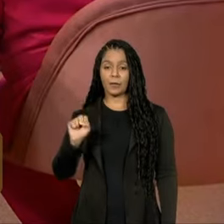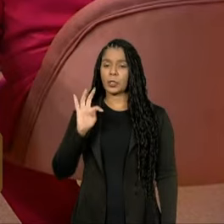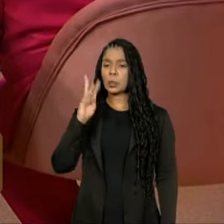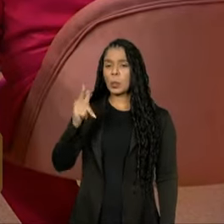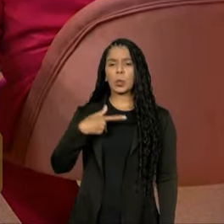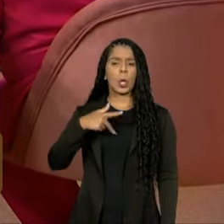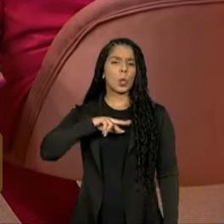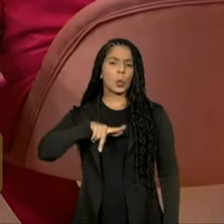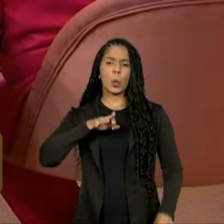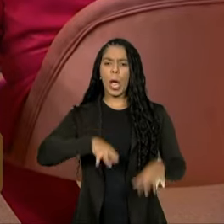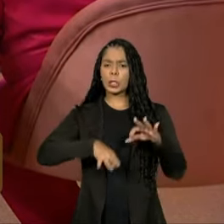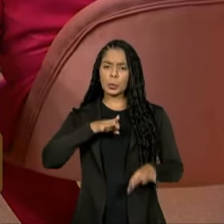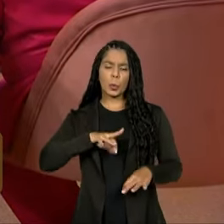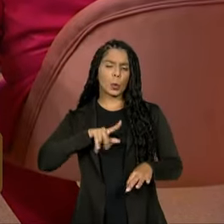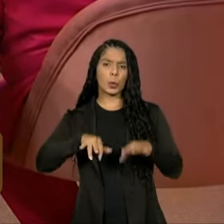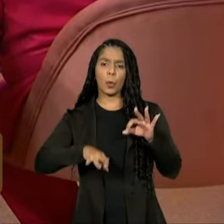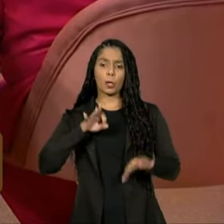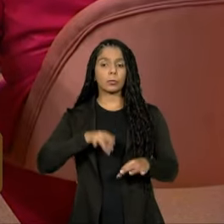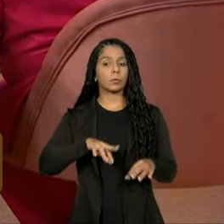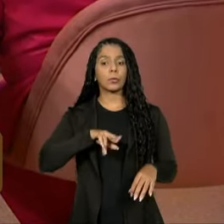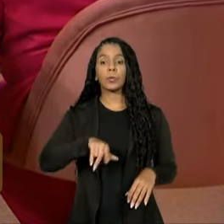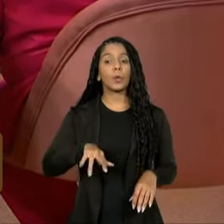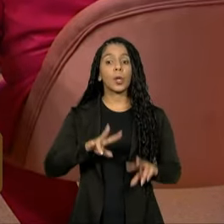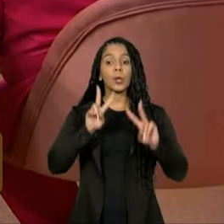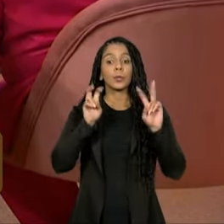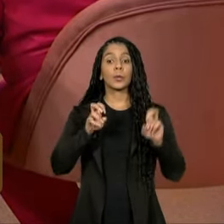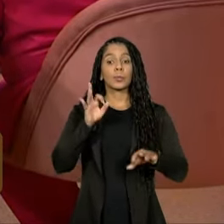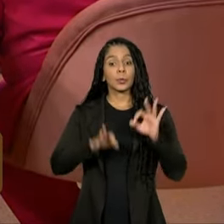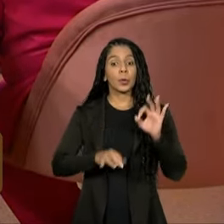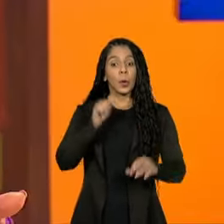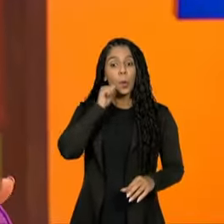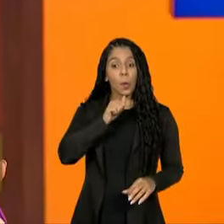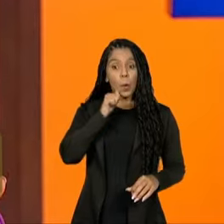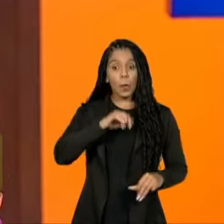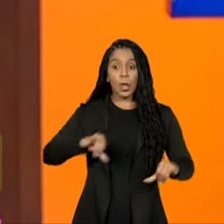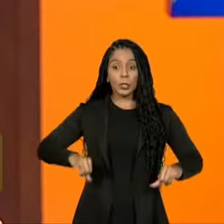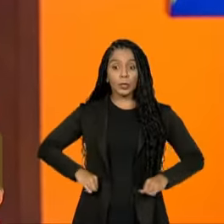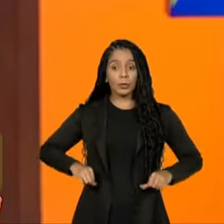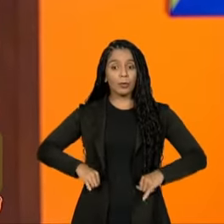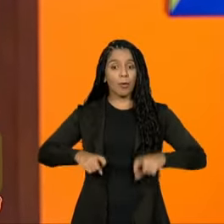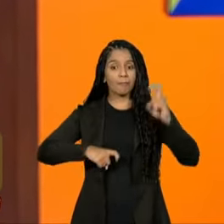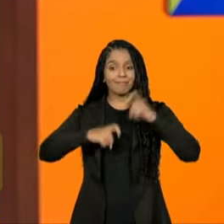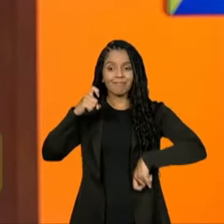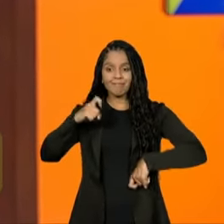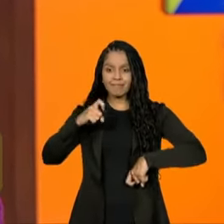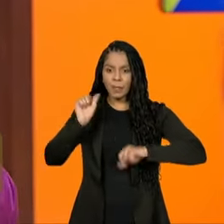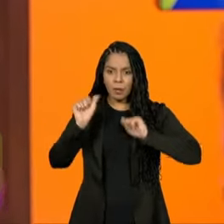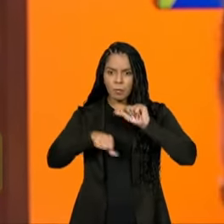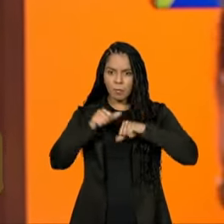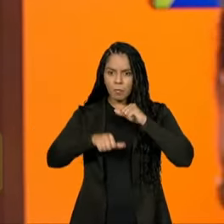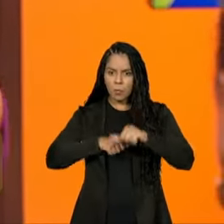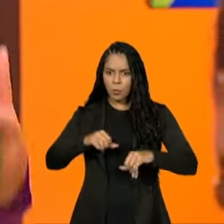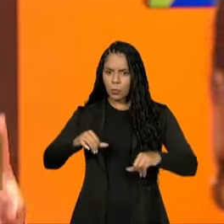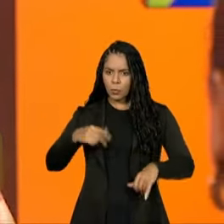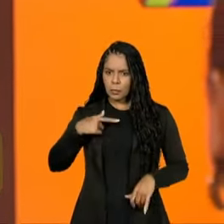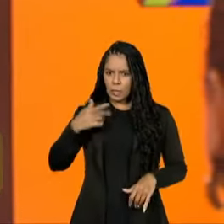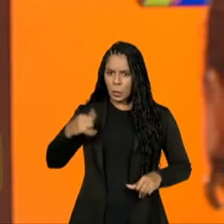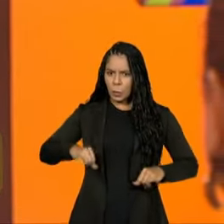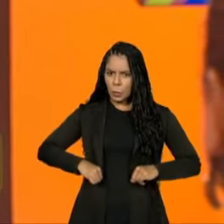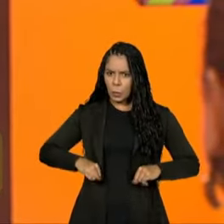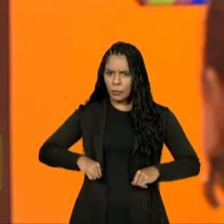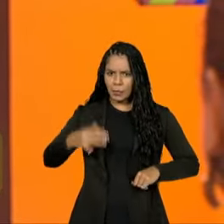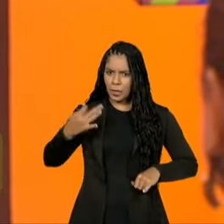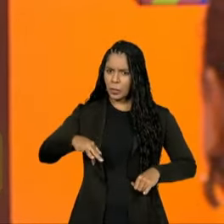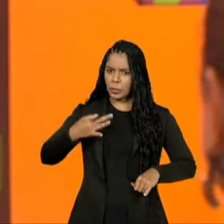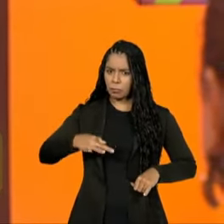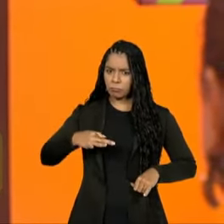é injusto. Eu falei, olha, não é uma questão de justiça, uma mulher que sofre um estupro, aquela dor é irreparável, ela não vai deixar de sentir dor